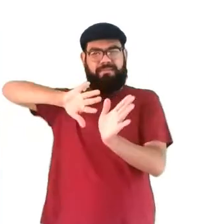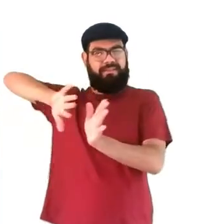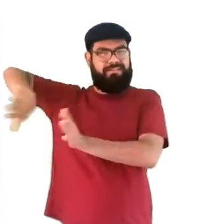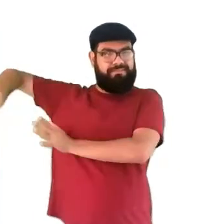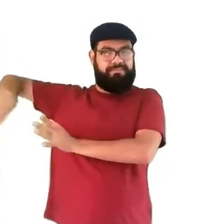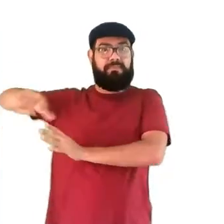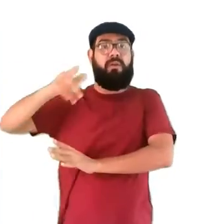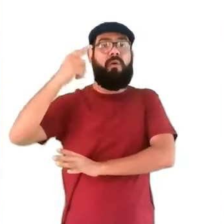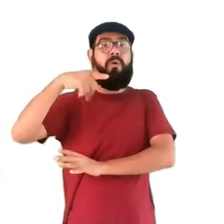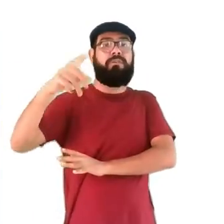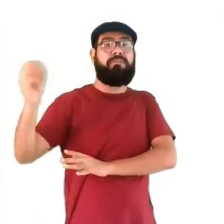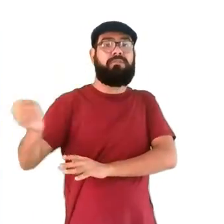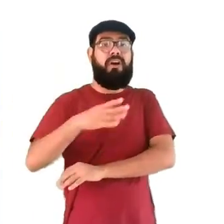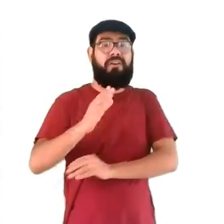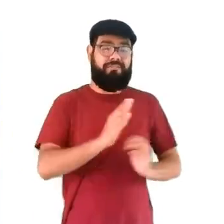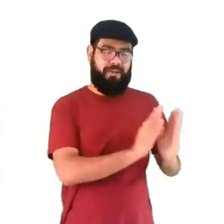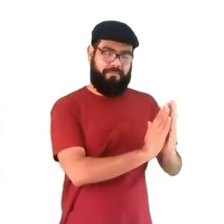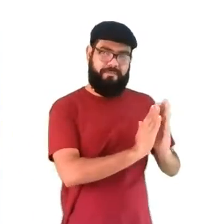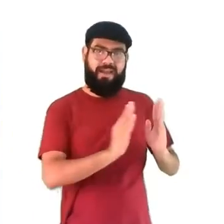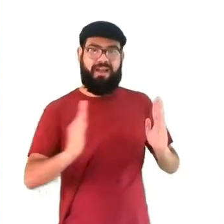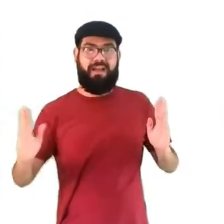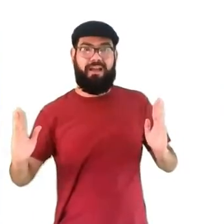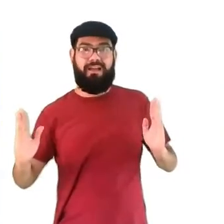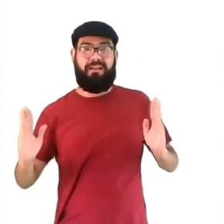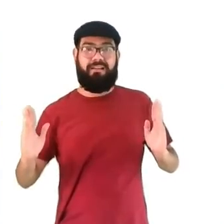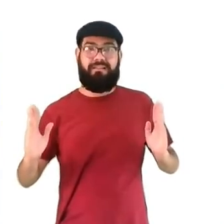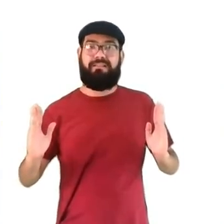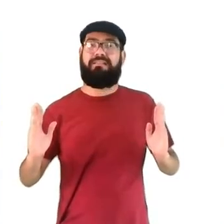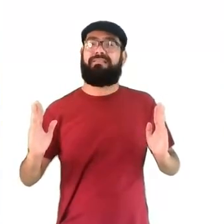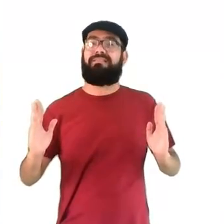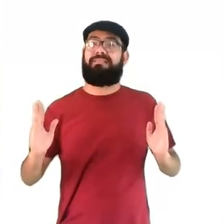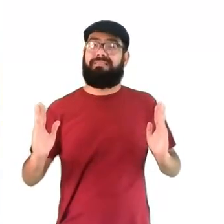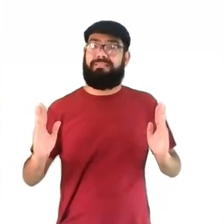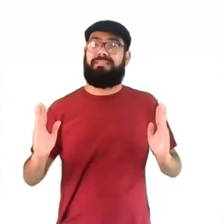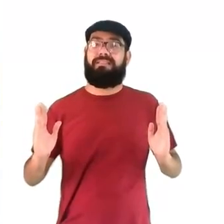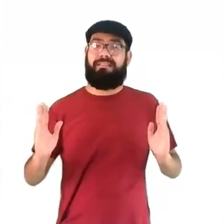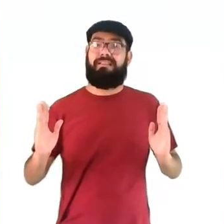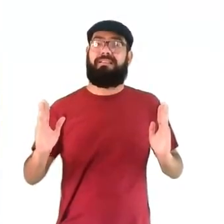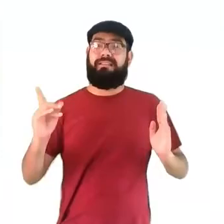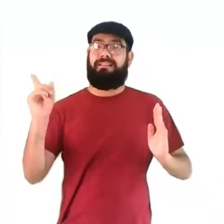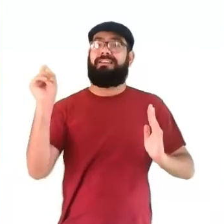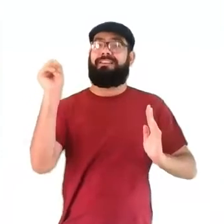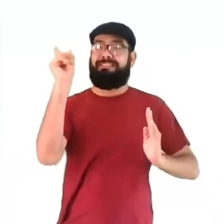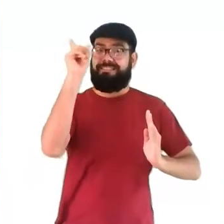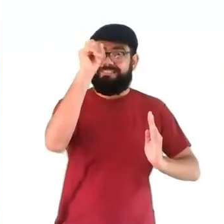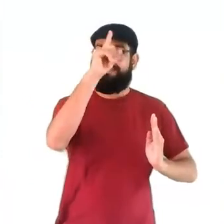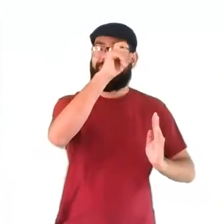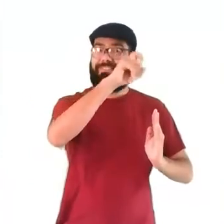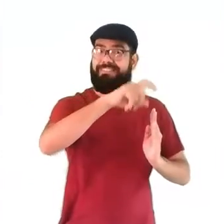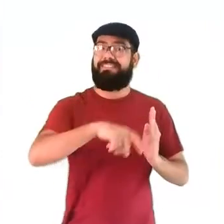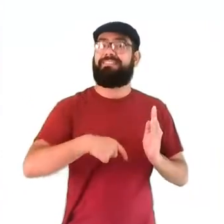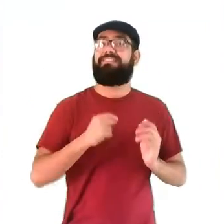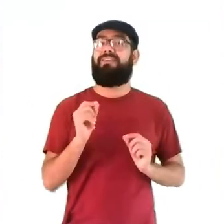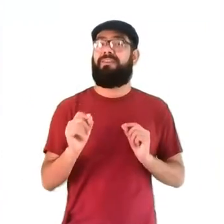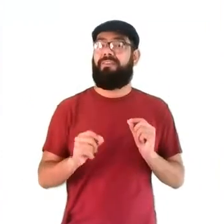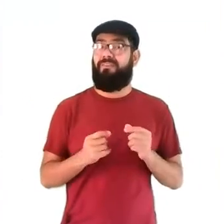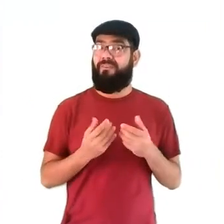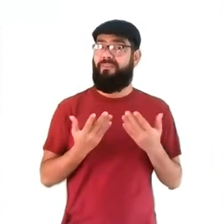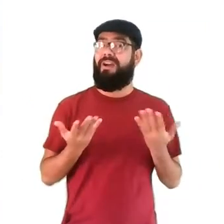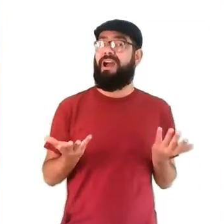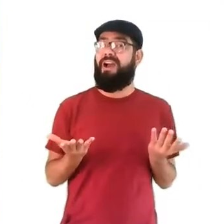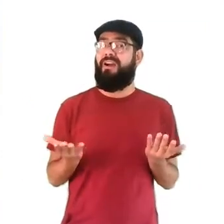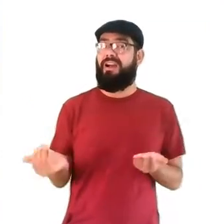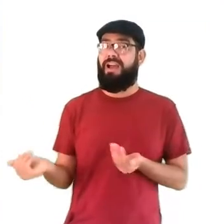fase muito complicada, né? Chamada de adolescência, que é essa fase aí que vocês